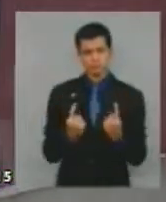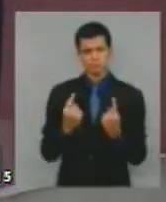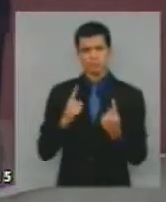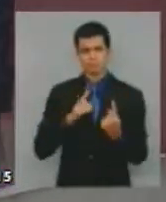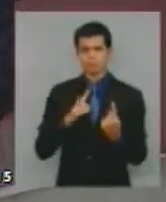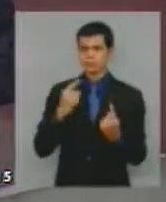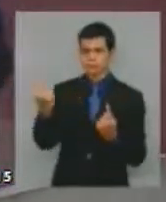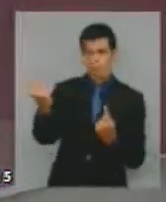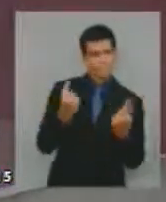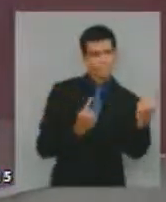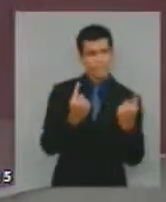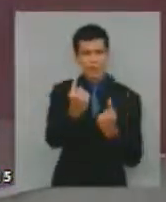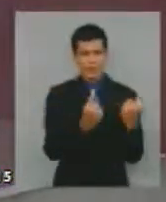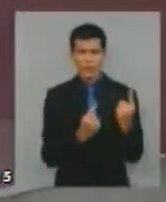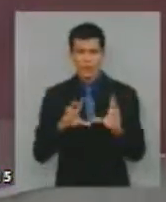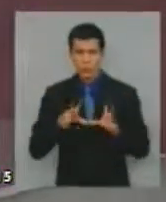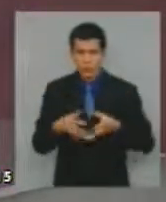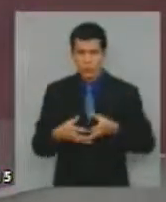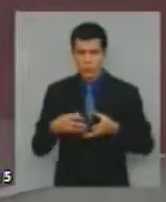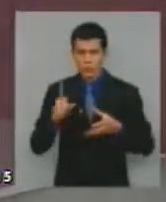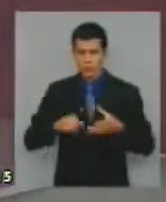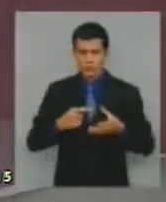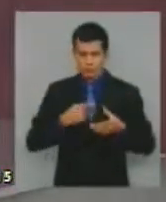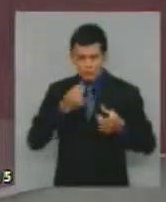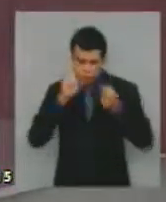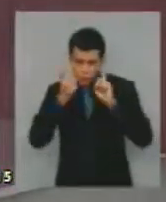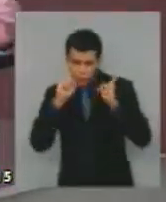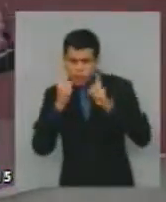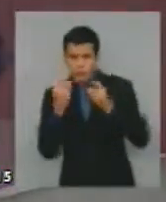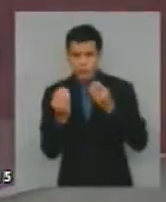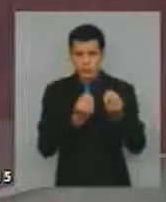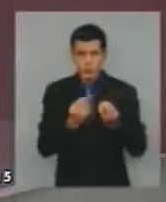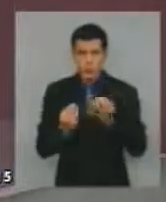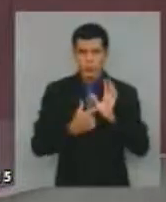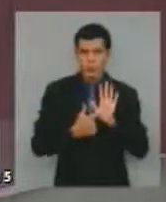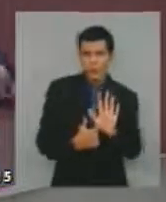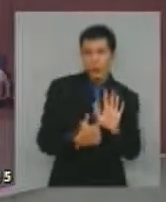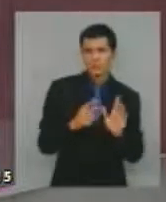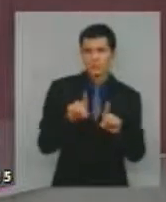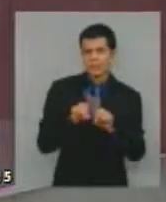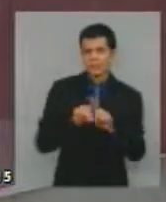dividindo esta pesquisa, mas, sobretudo, as alternativas para reduzir esta